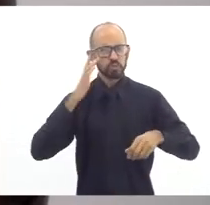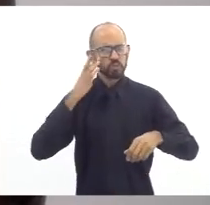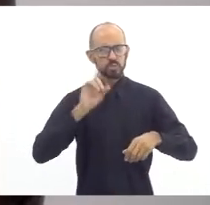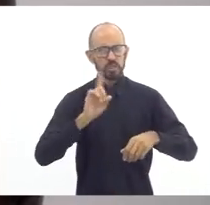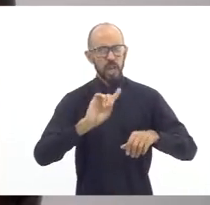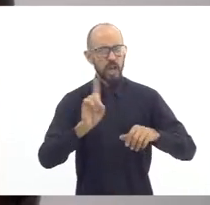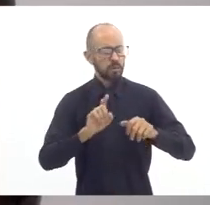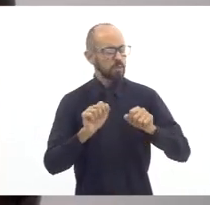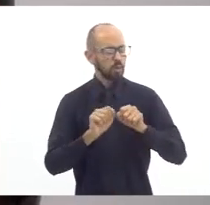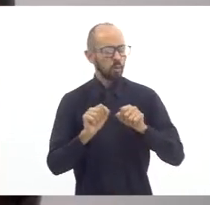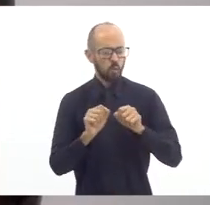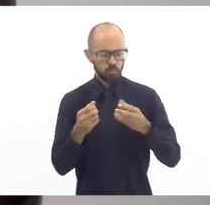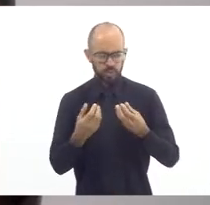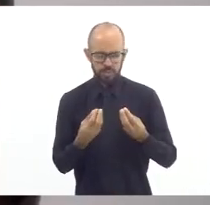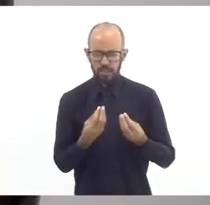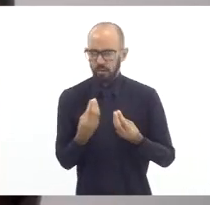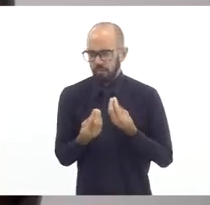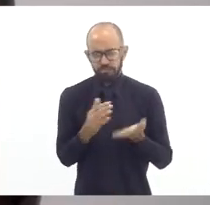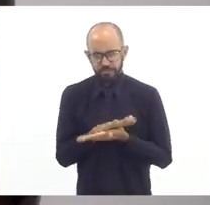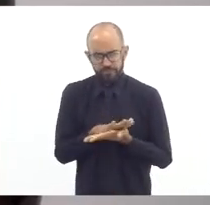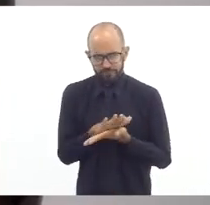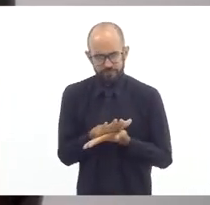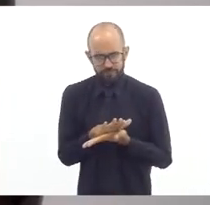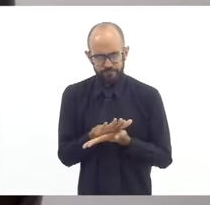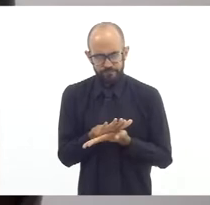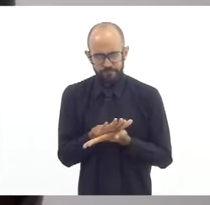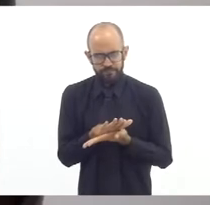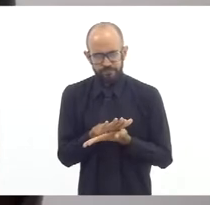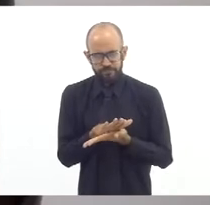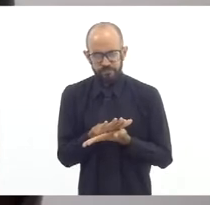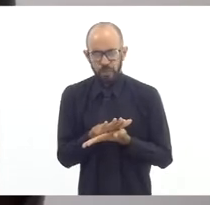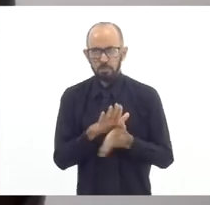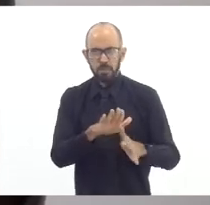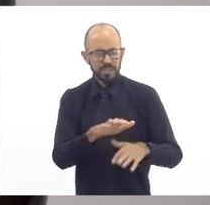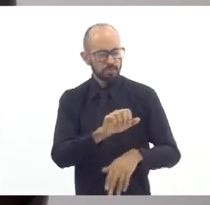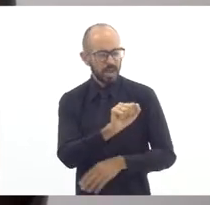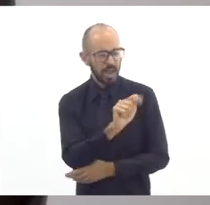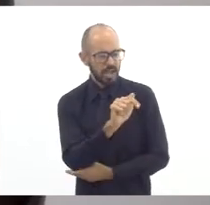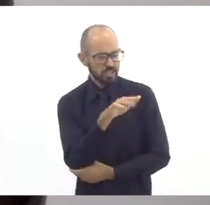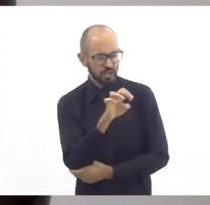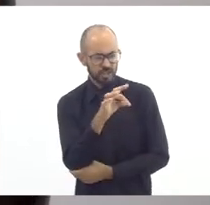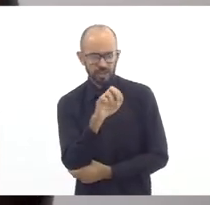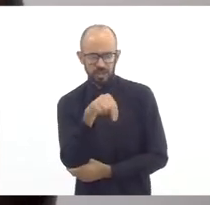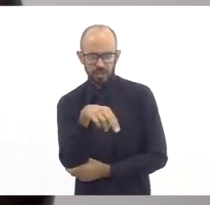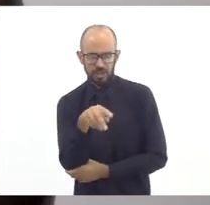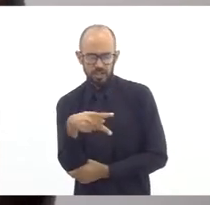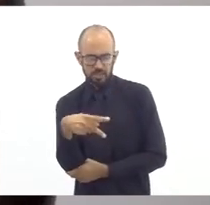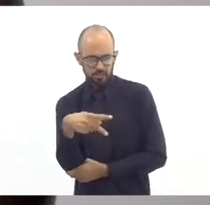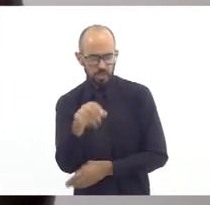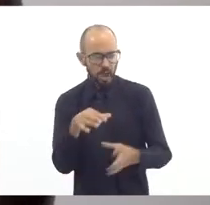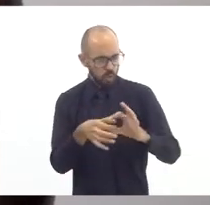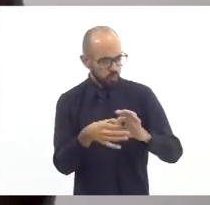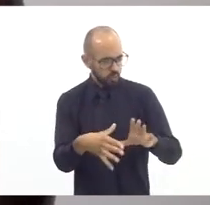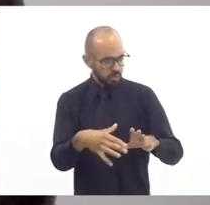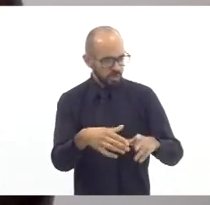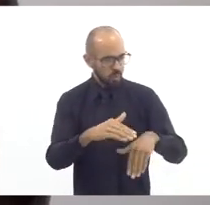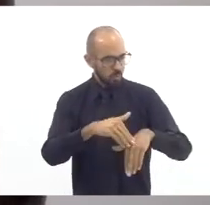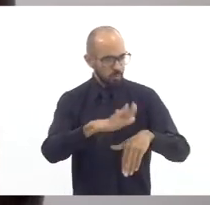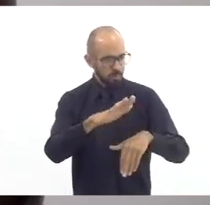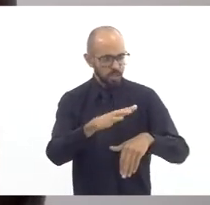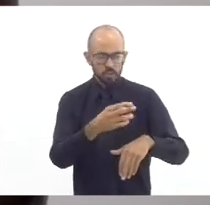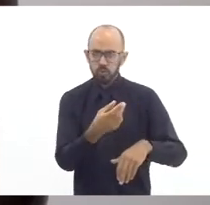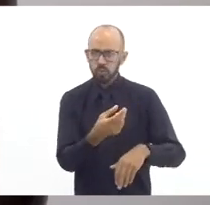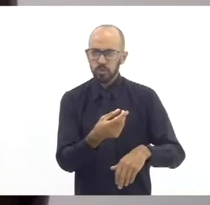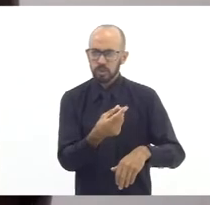serviço, deputada Marta Rocha. Agora, para a Getrans, para autorizar o aumento da passagem, só